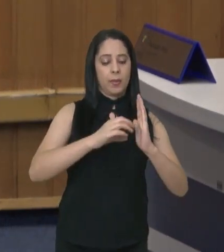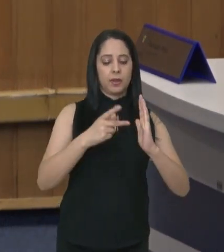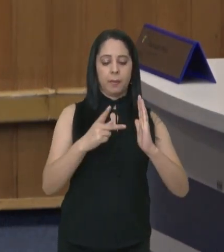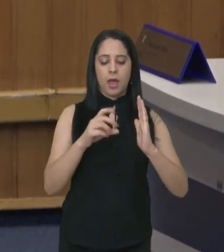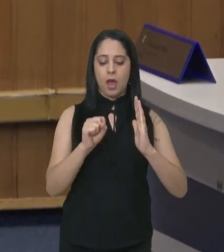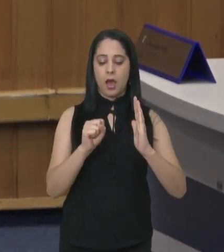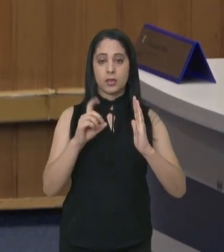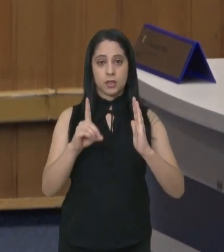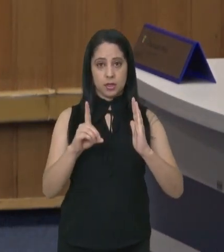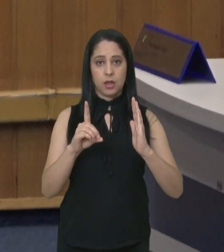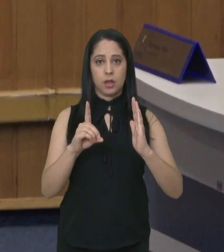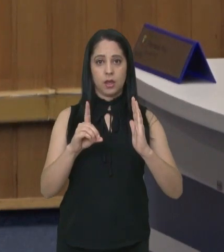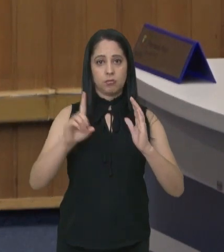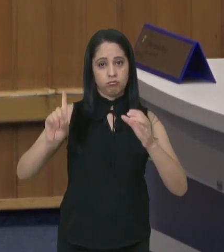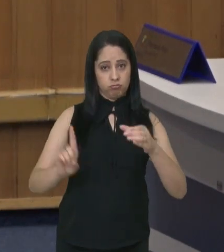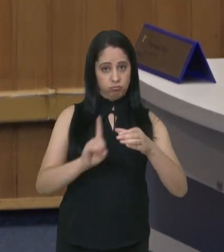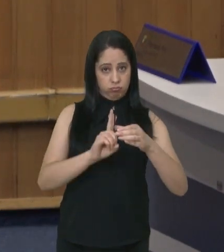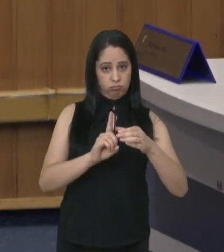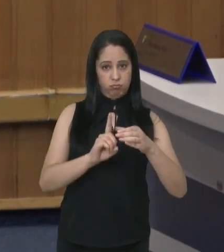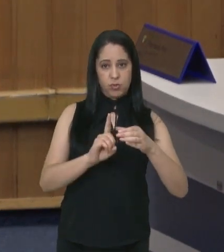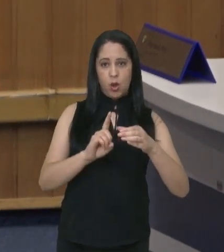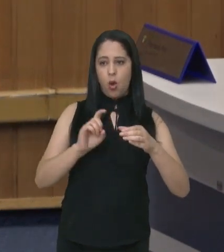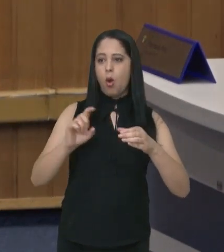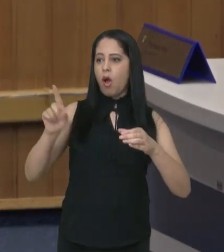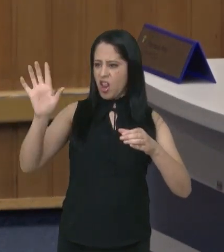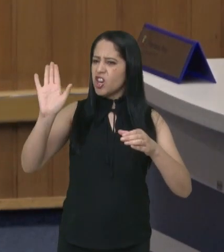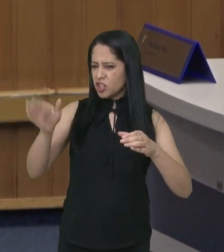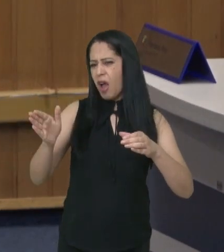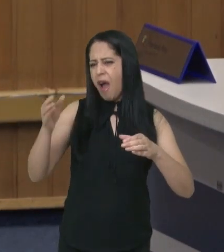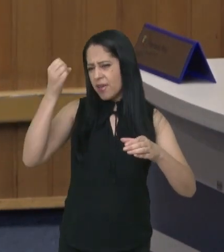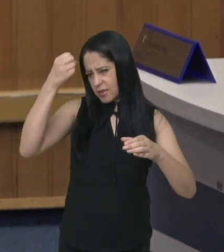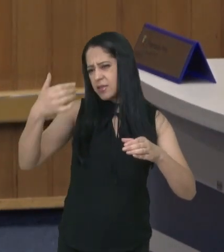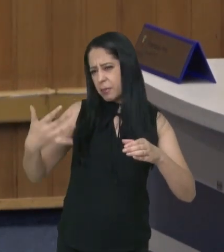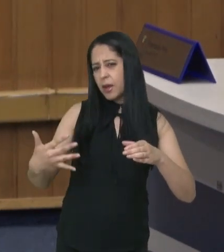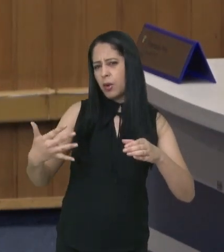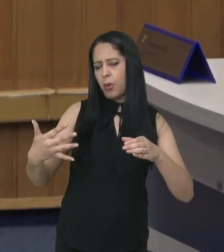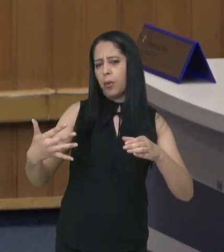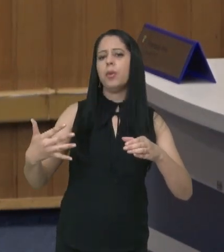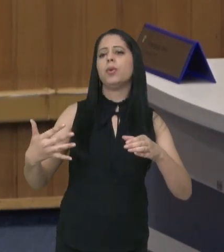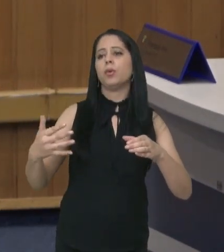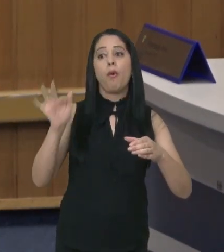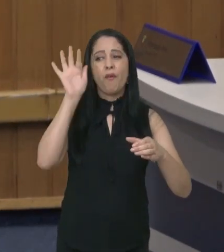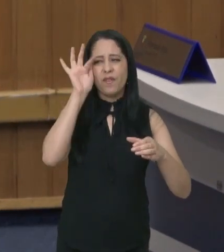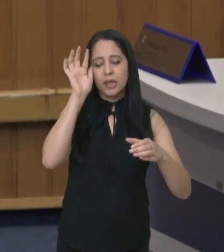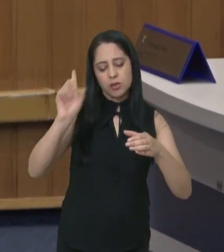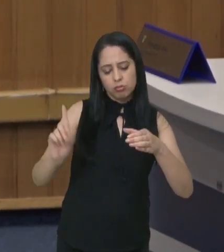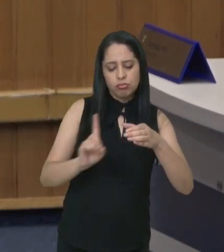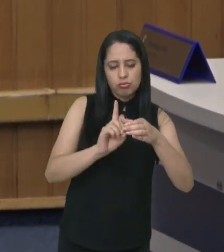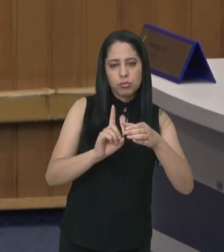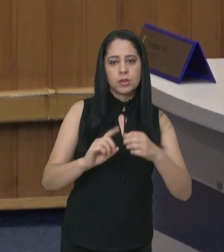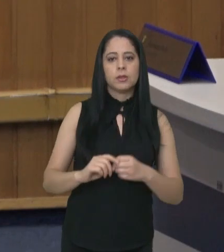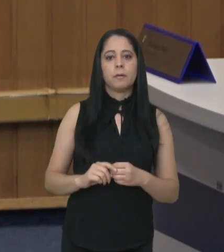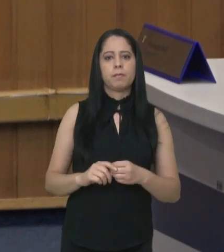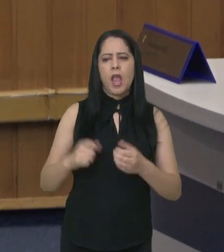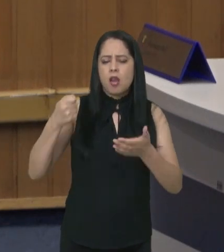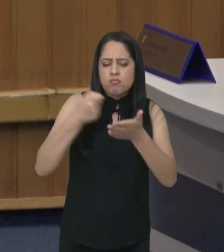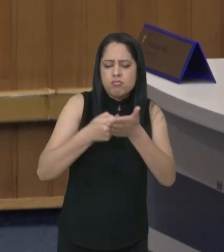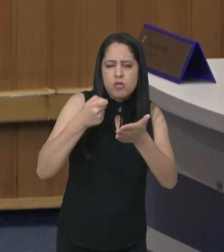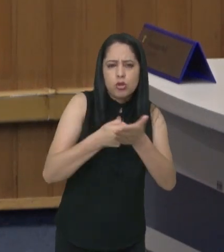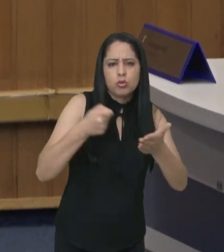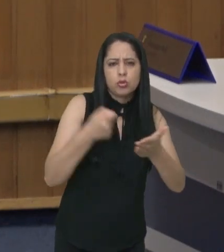que o próprio nosso líder o Zé Luiz já falou aqui sobre o Felício, toda a luta,